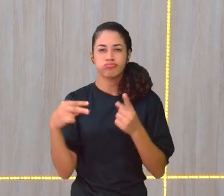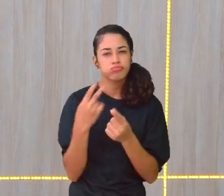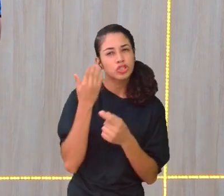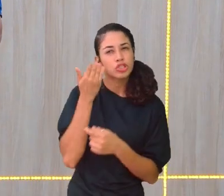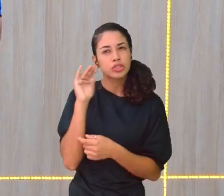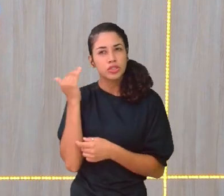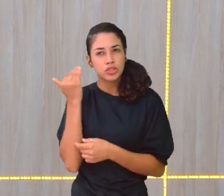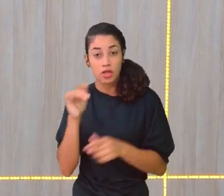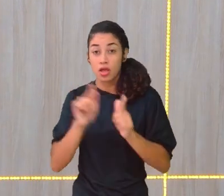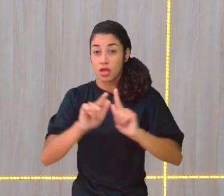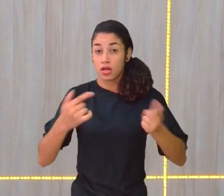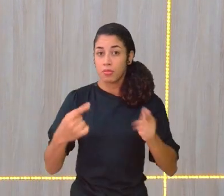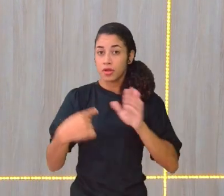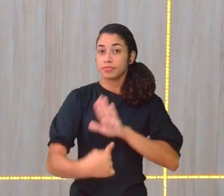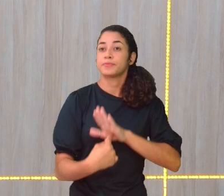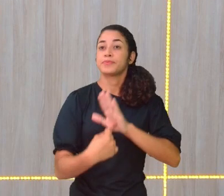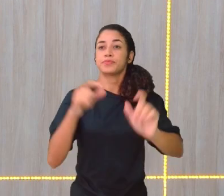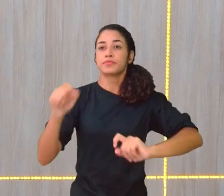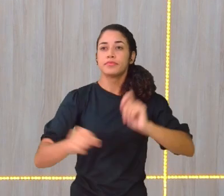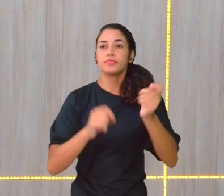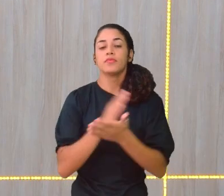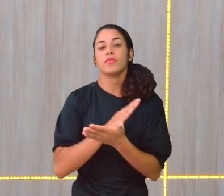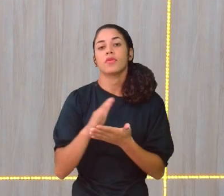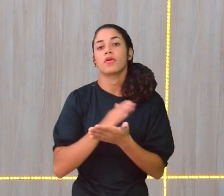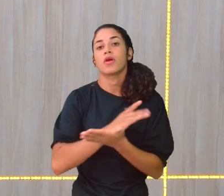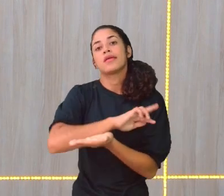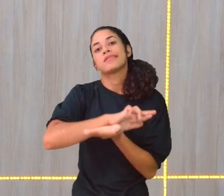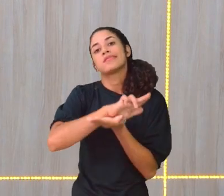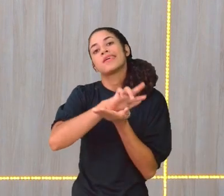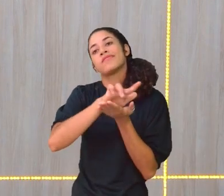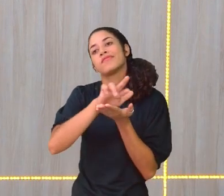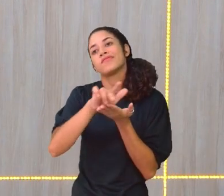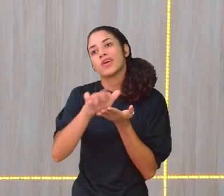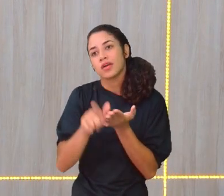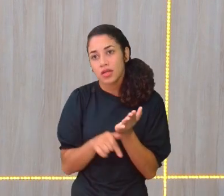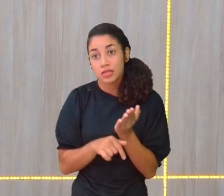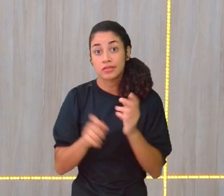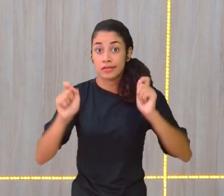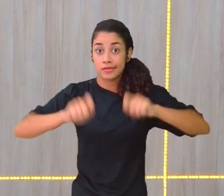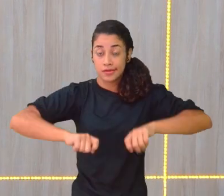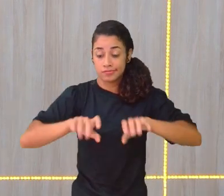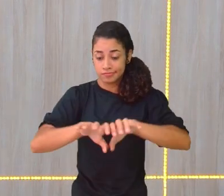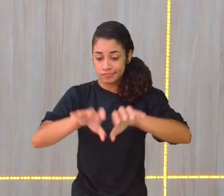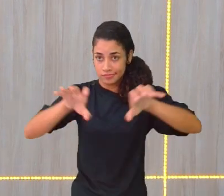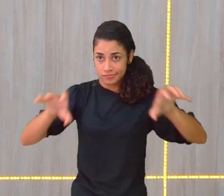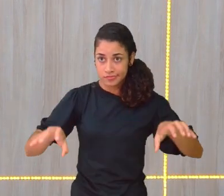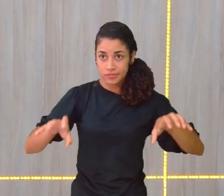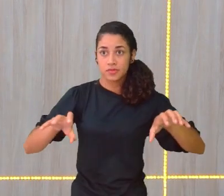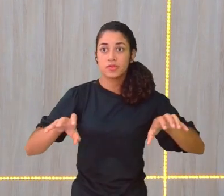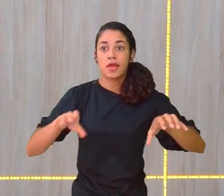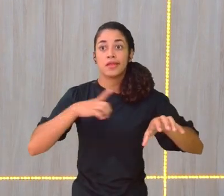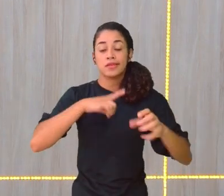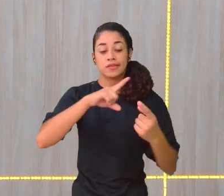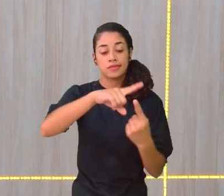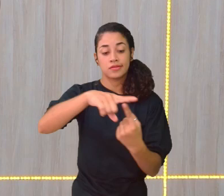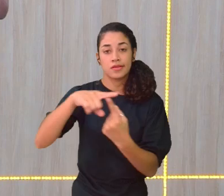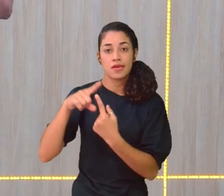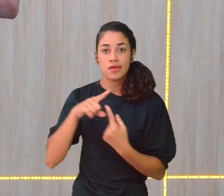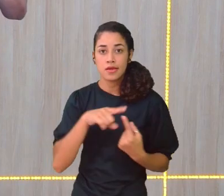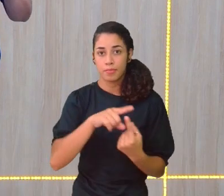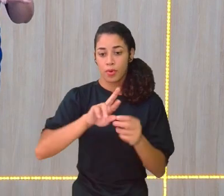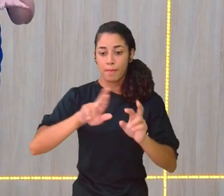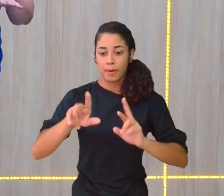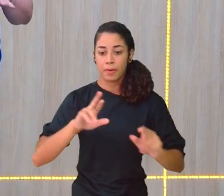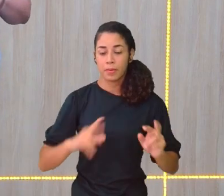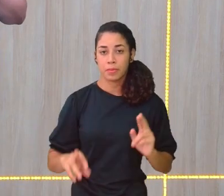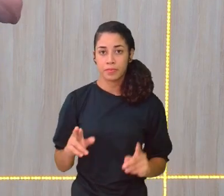a gramática apresenta abordagens diversas, sendo dividida, então, em tipos distintos.